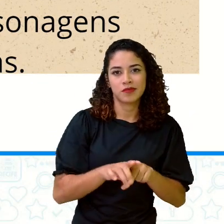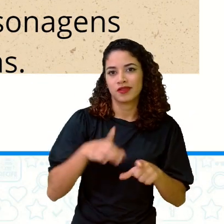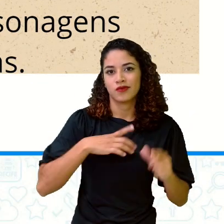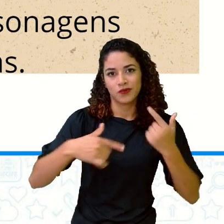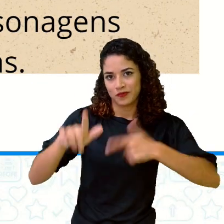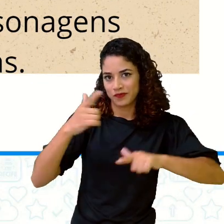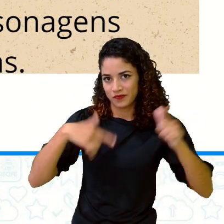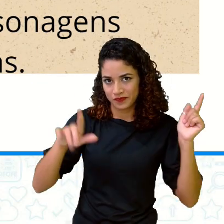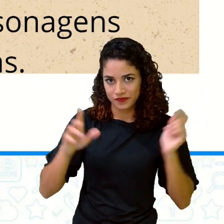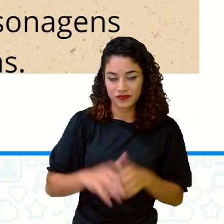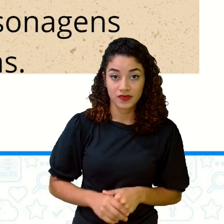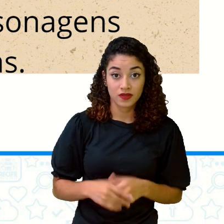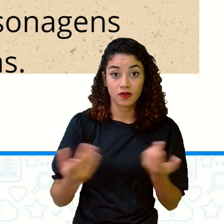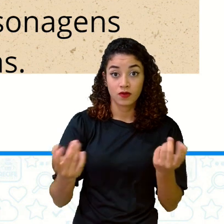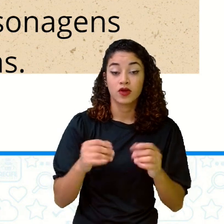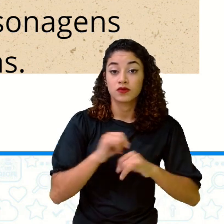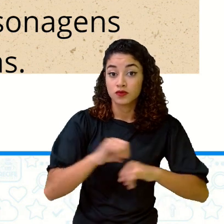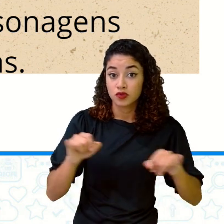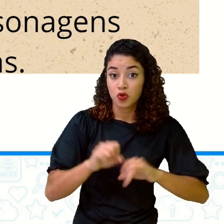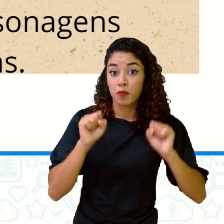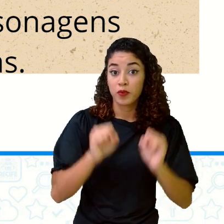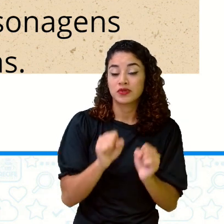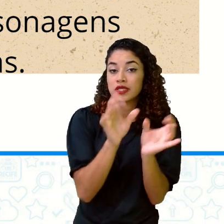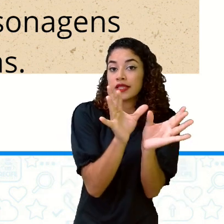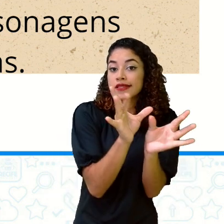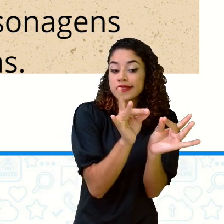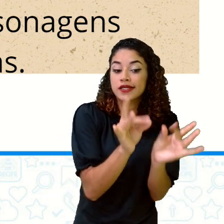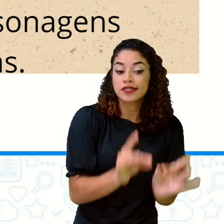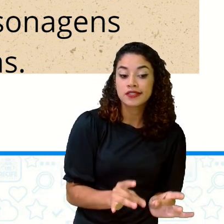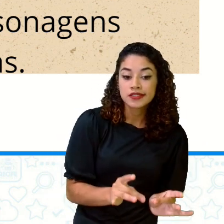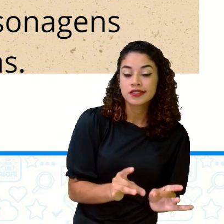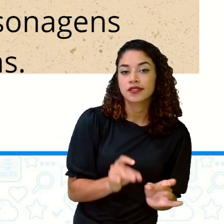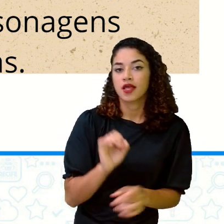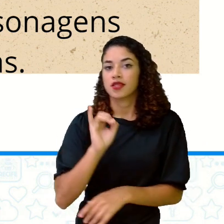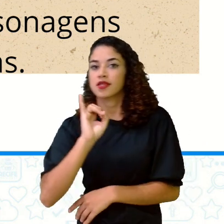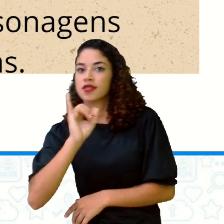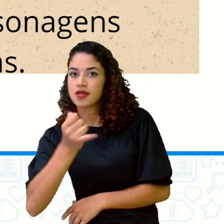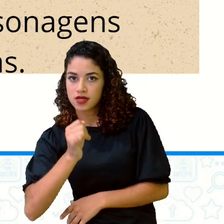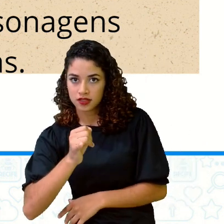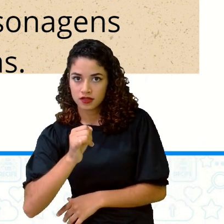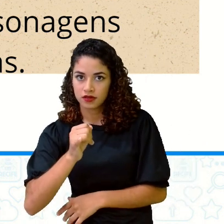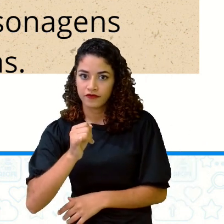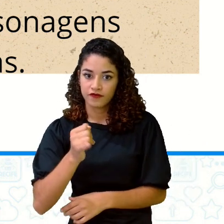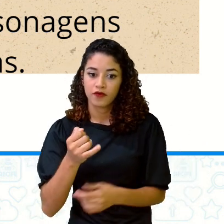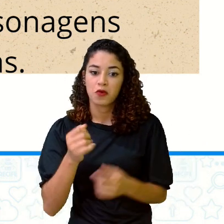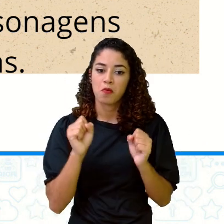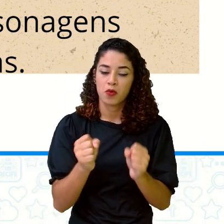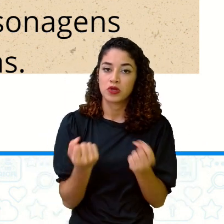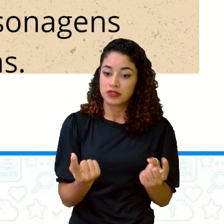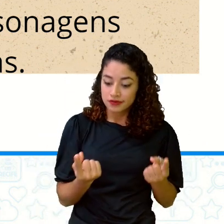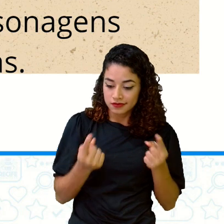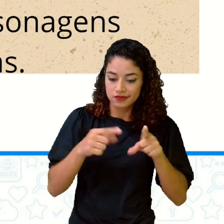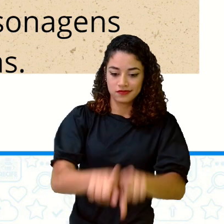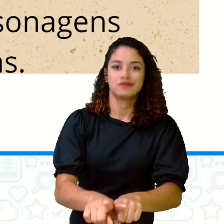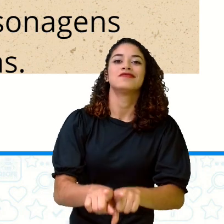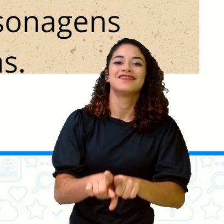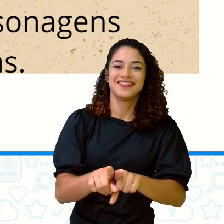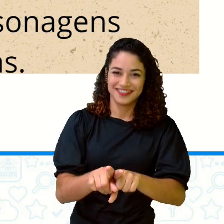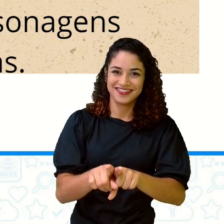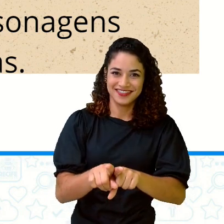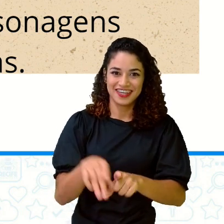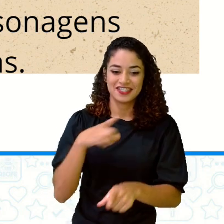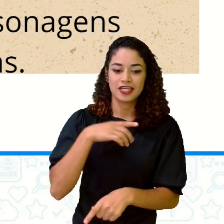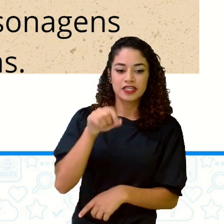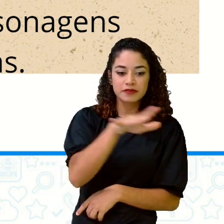as notícias, podem ser de textos, descritivos, e narrativos, ao mesmo tempo, apresentando, apresentando